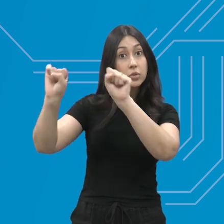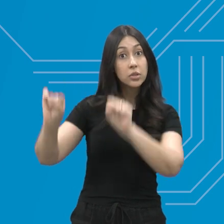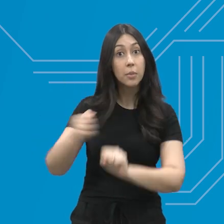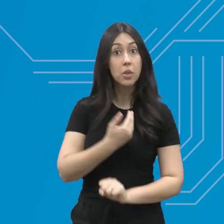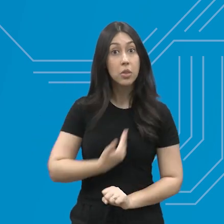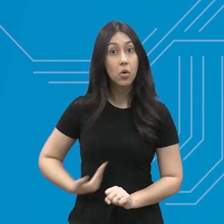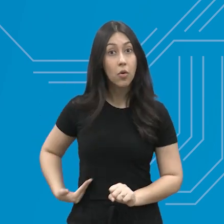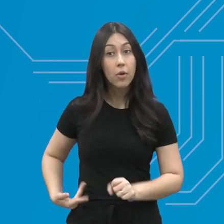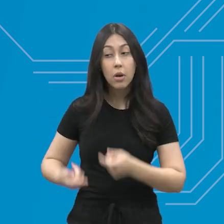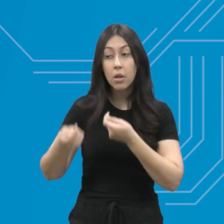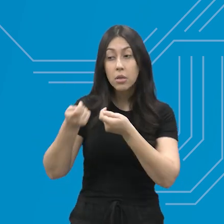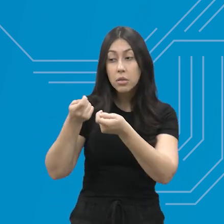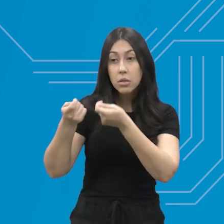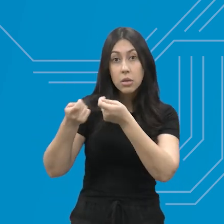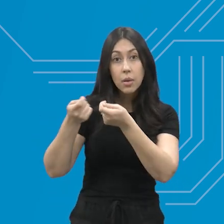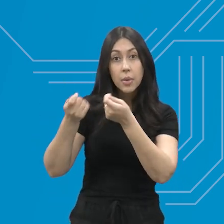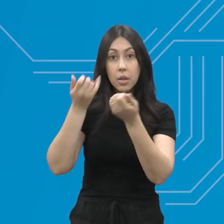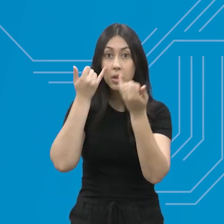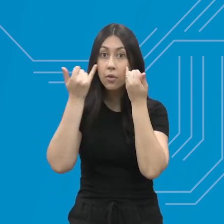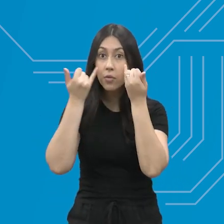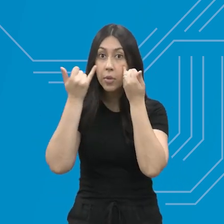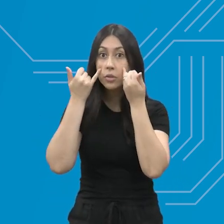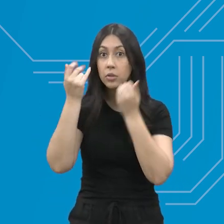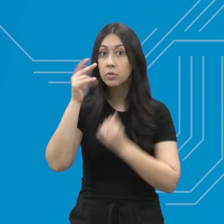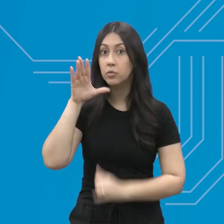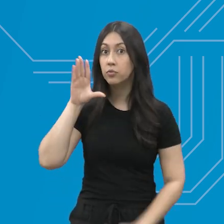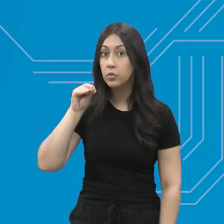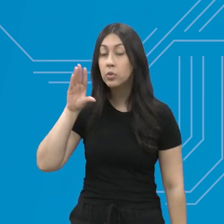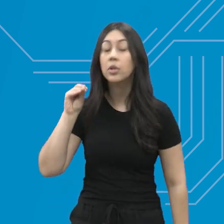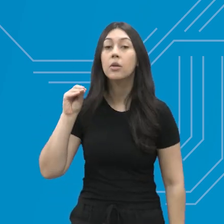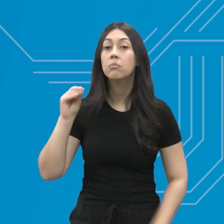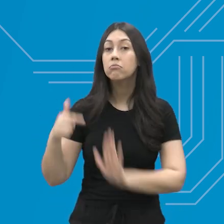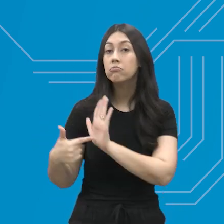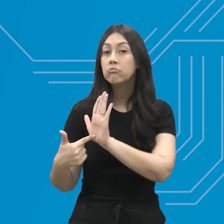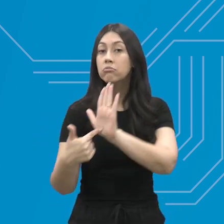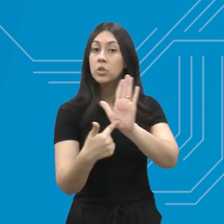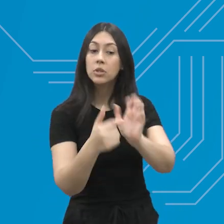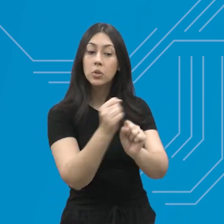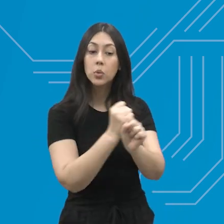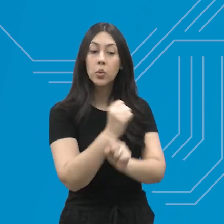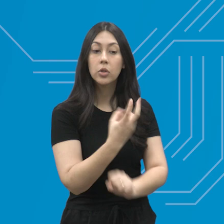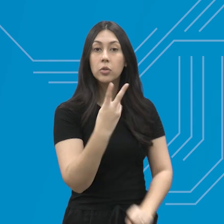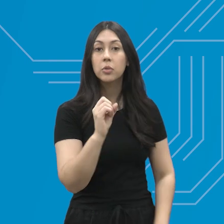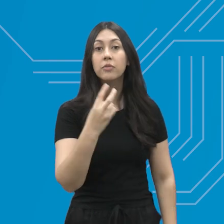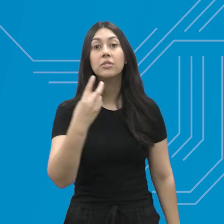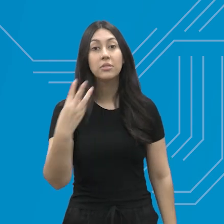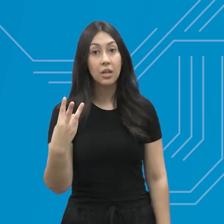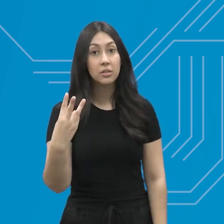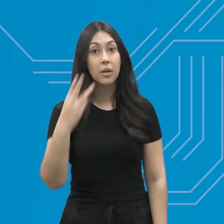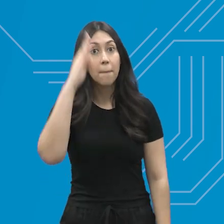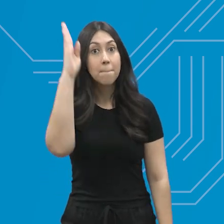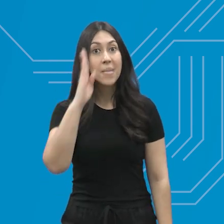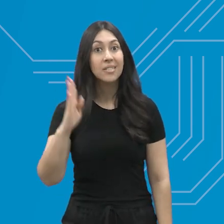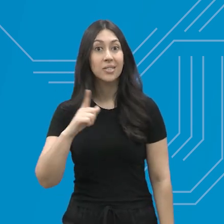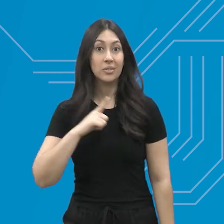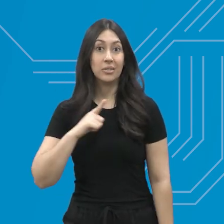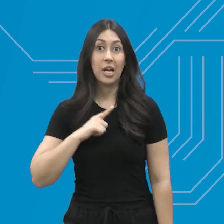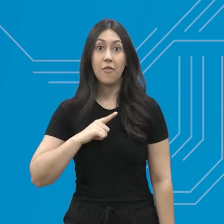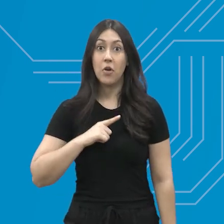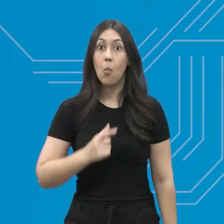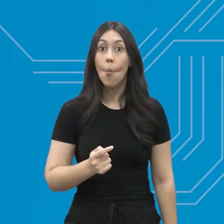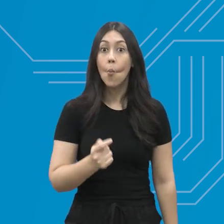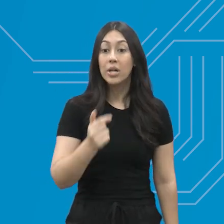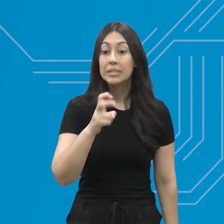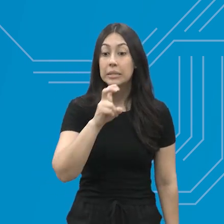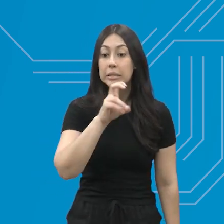governo federal para administrar informações sobre os trabalhadores, mostram que em 2023 o Brasil